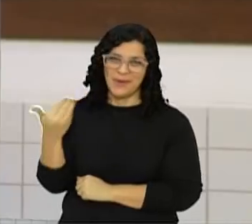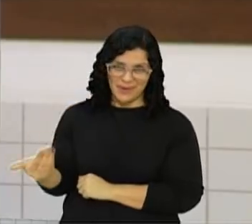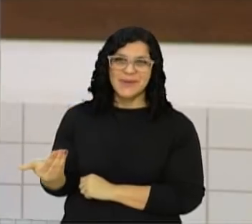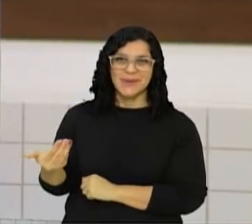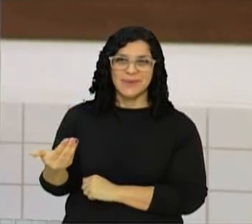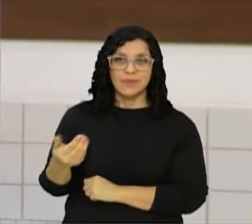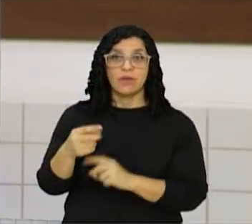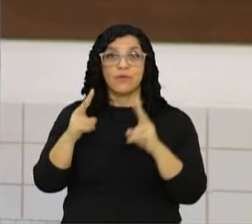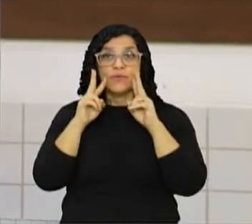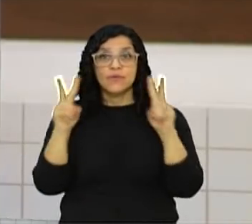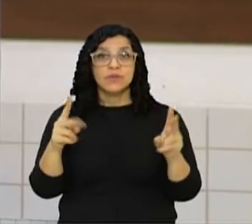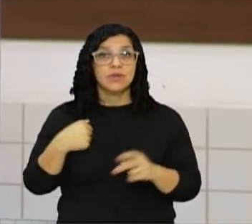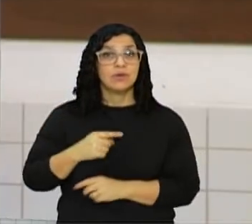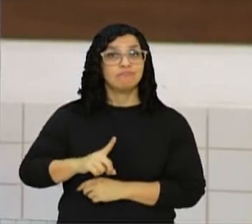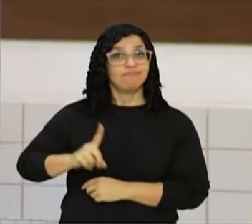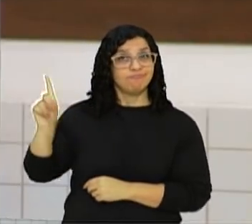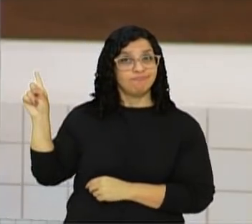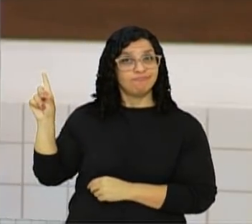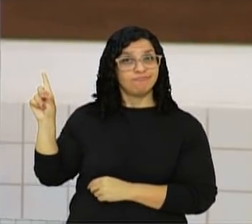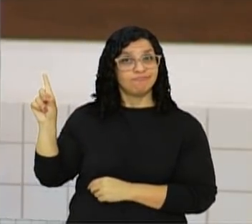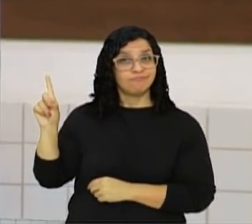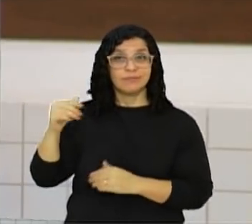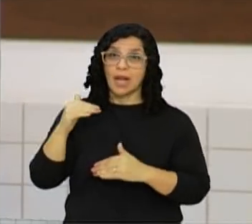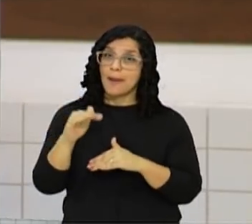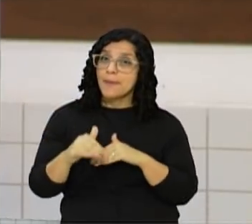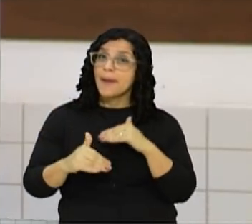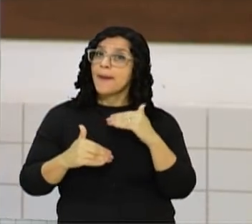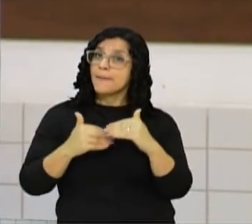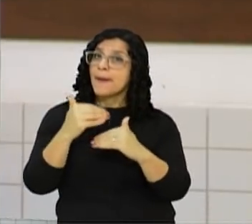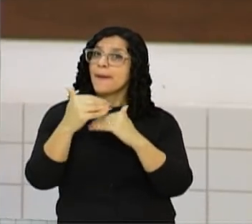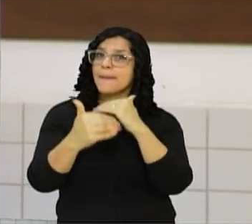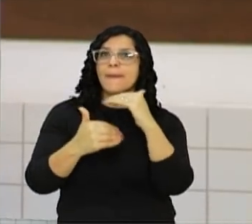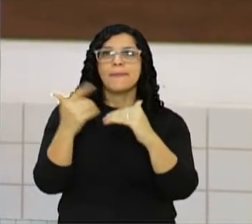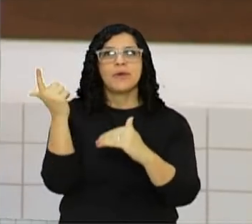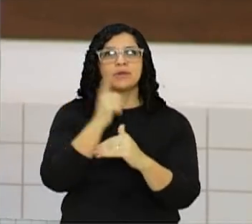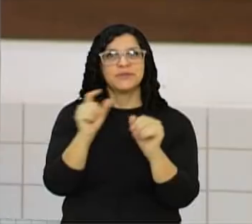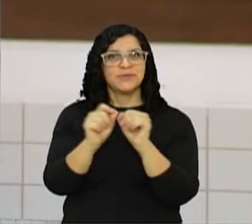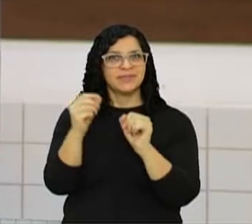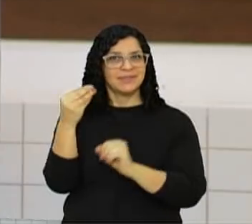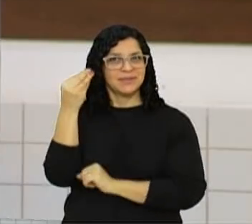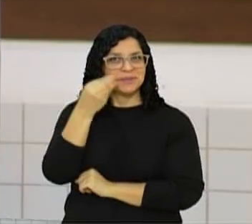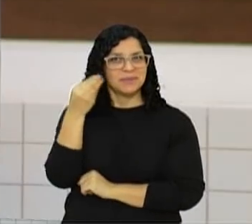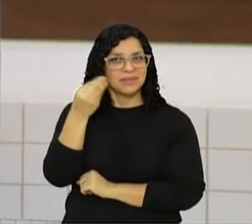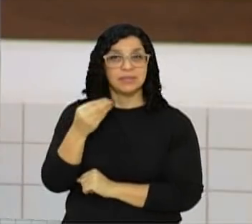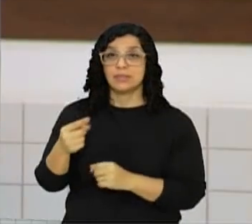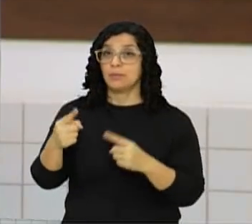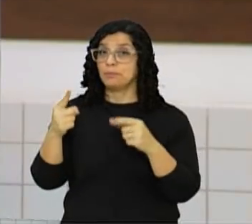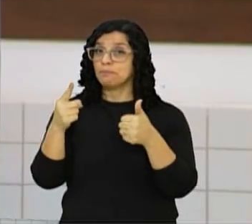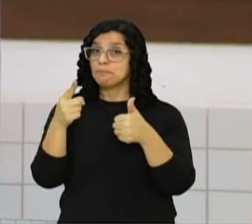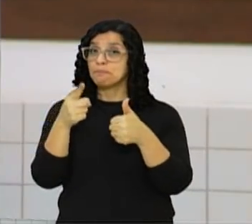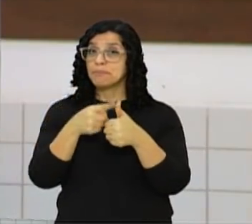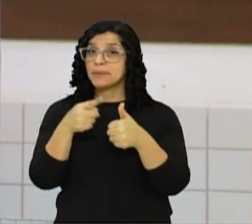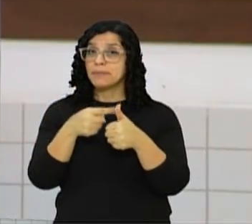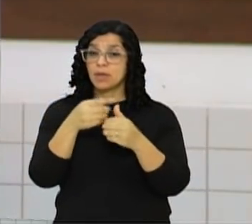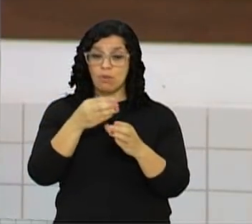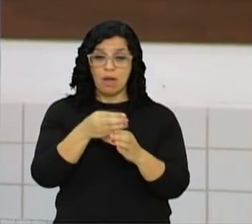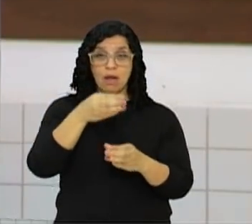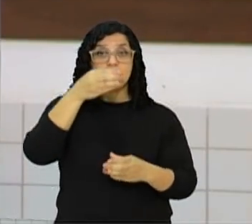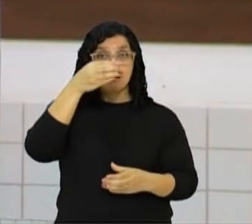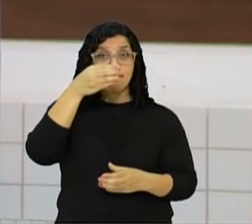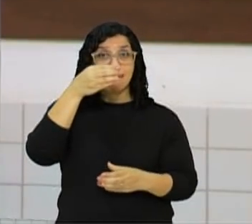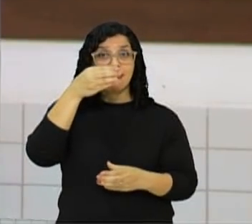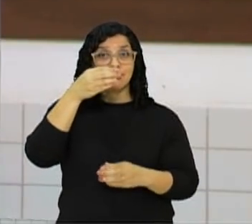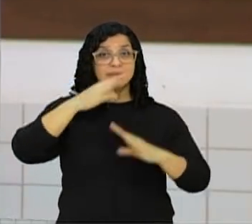Então, observe comigo na tela o nosso passo a passo para fazer o experimento. A primeira etapa é pegar